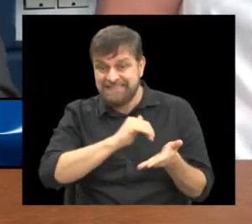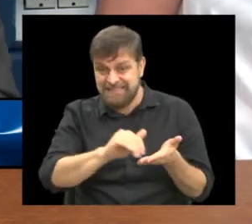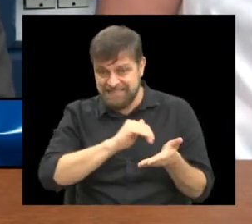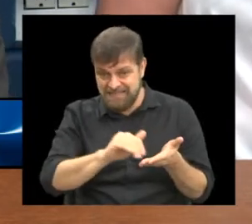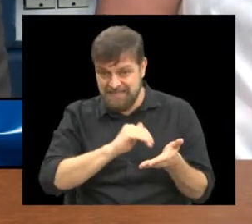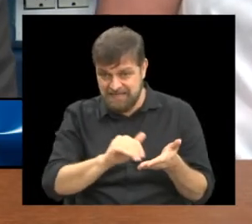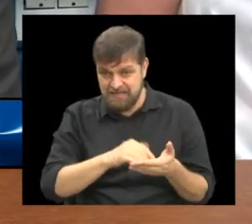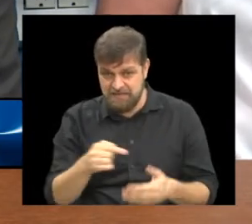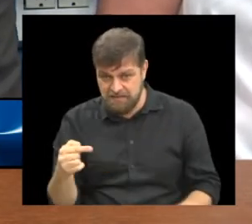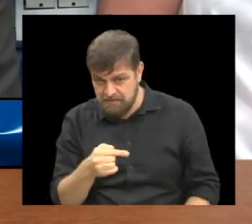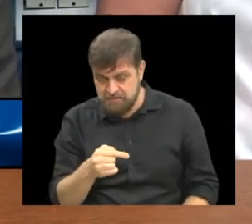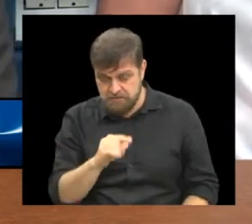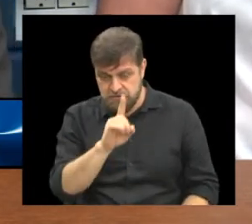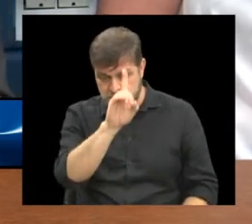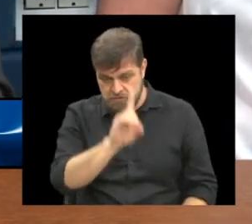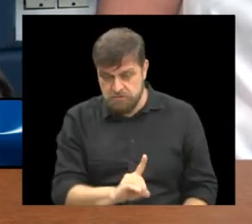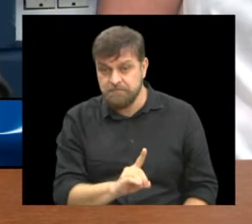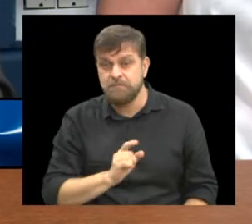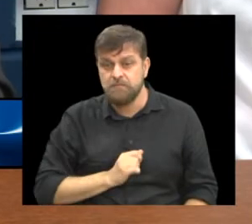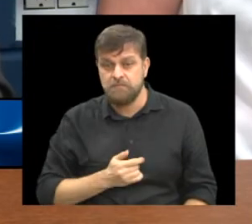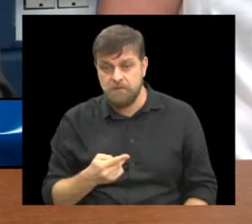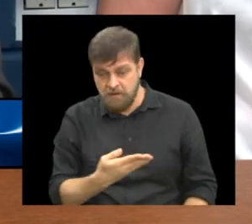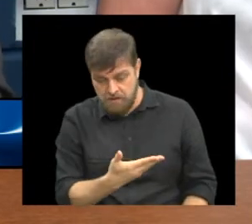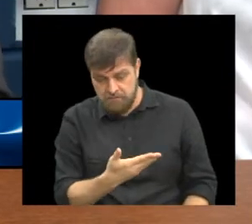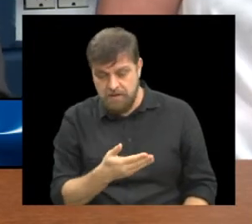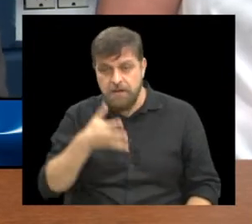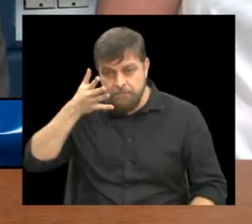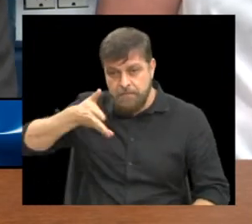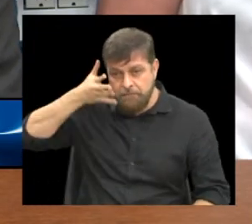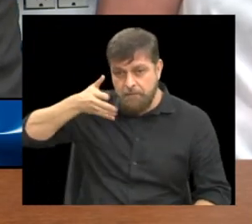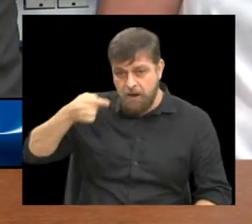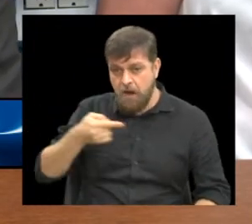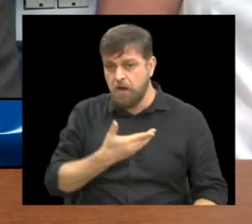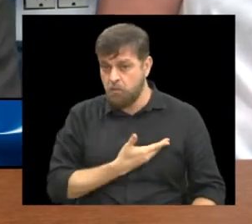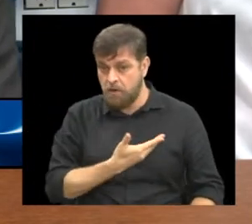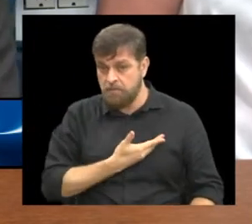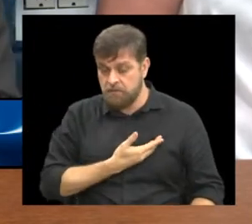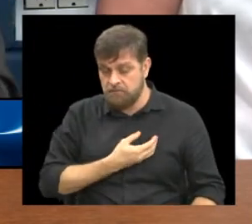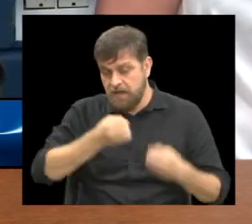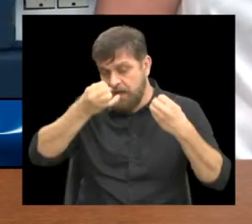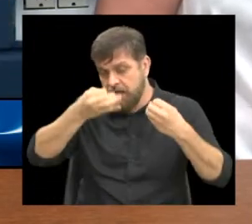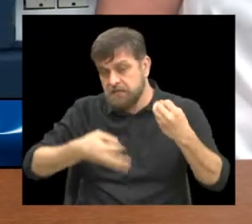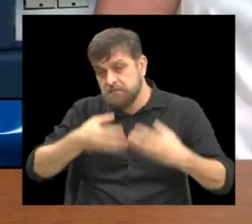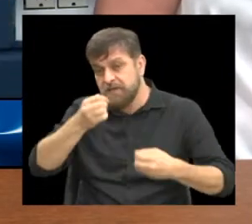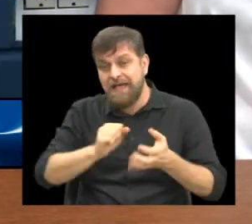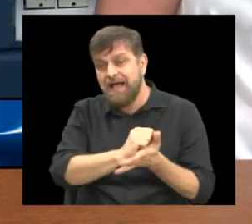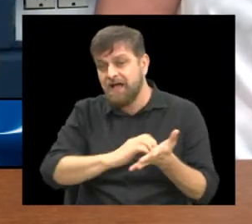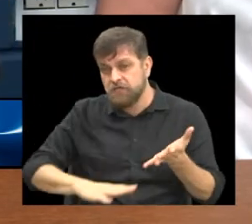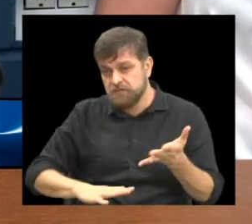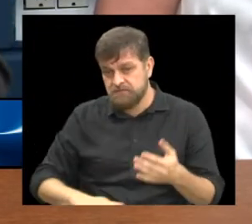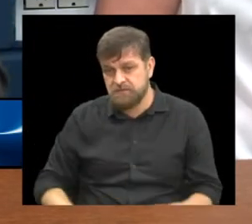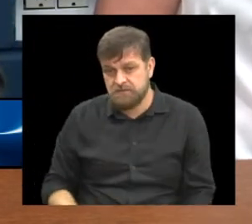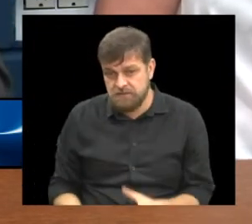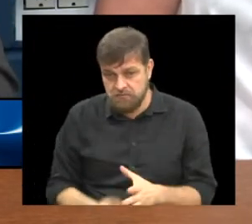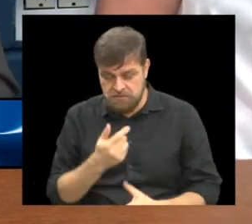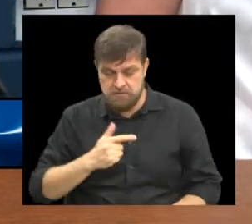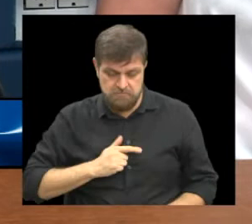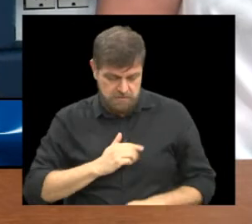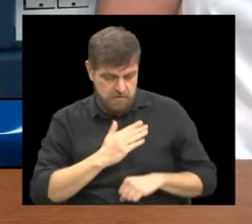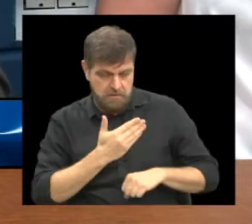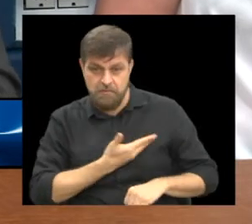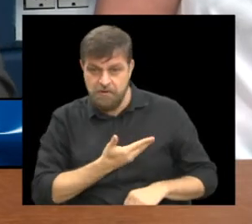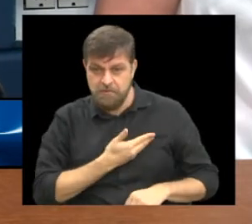promovendo. Então eu vou passar a palavra ao Paulo Guimarães, que é um grande amigo meu, que eu também tenho um carinho muito grande por ele.